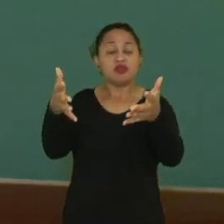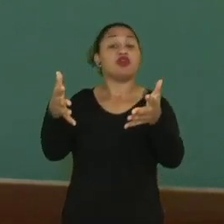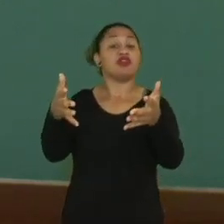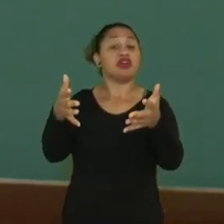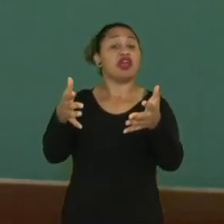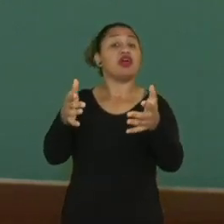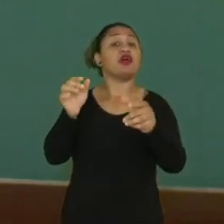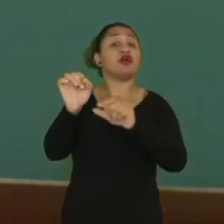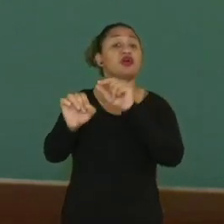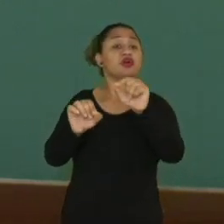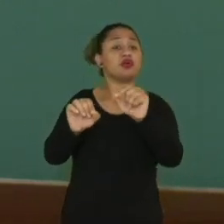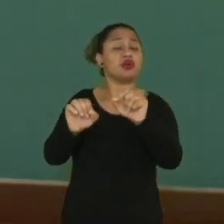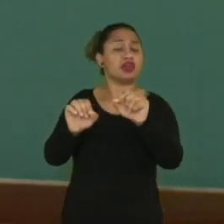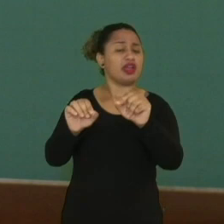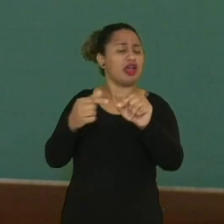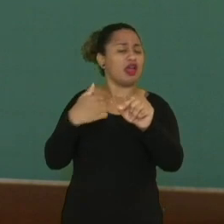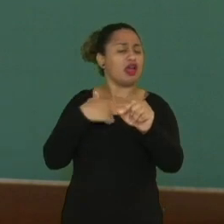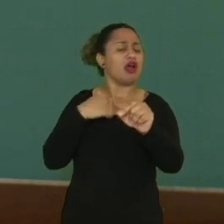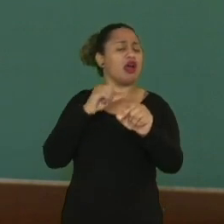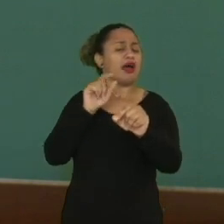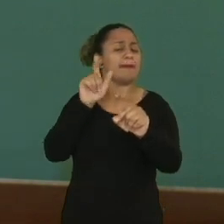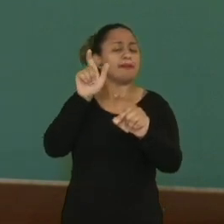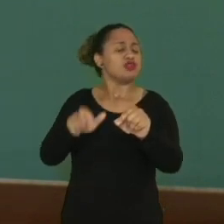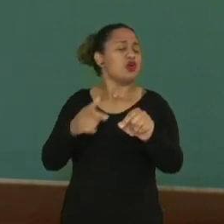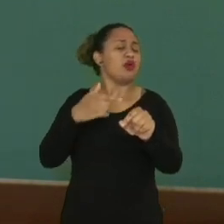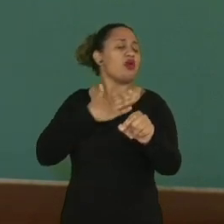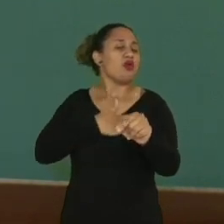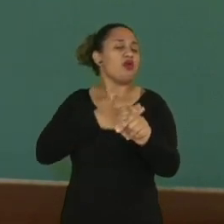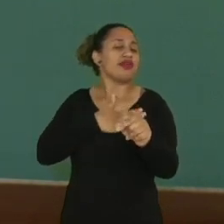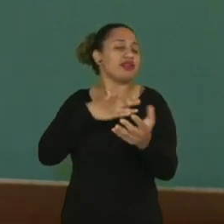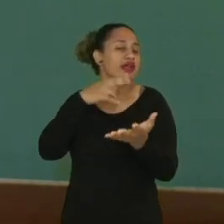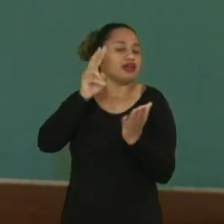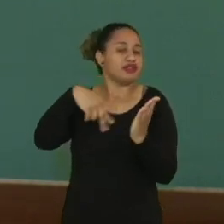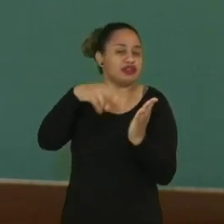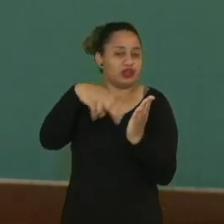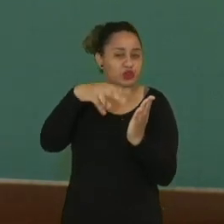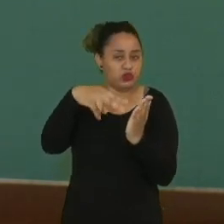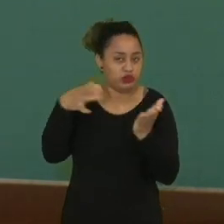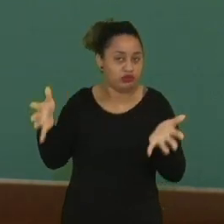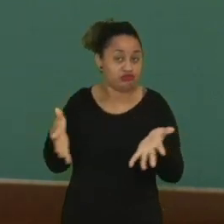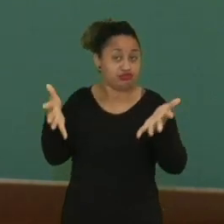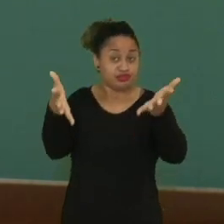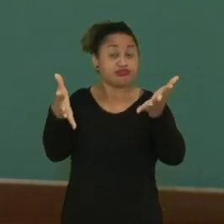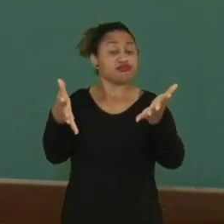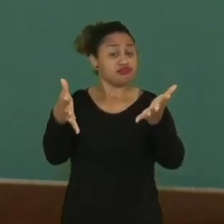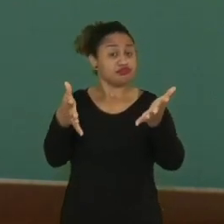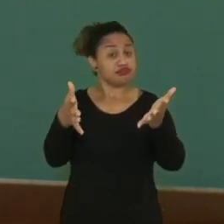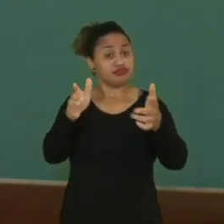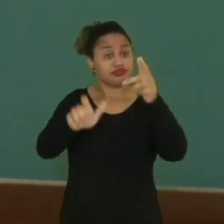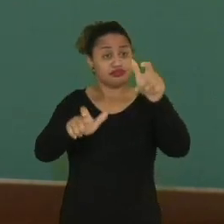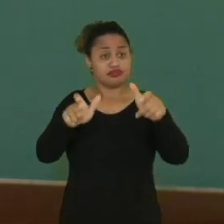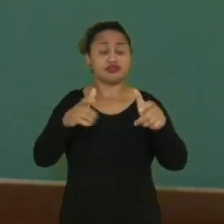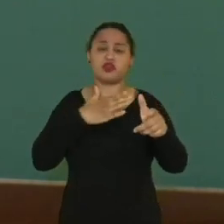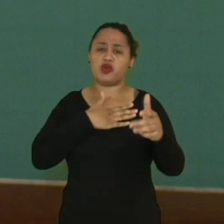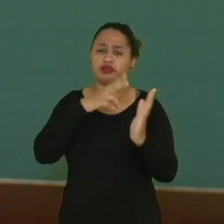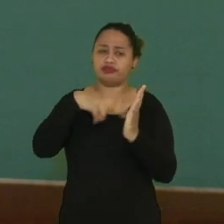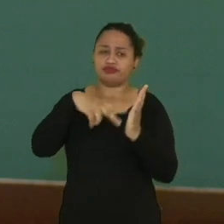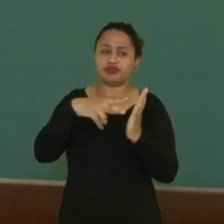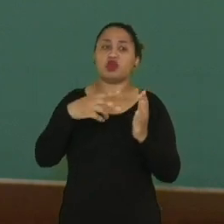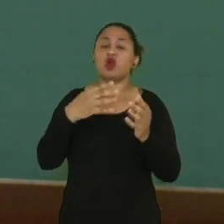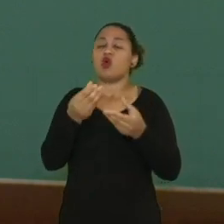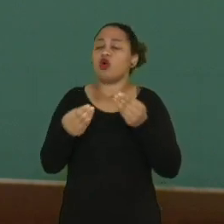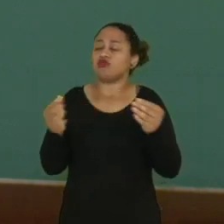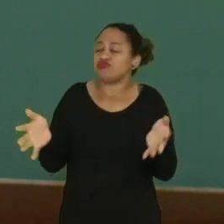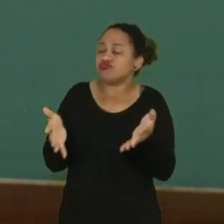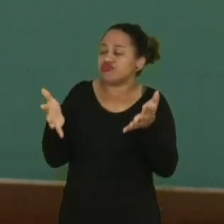apreço. O que é o apreço? É você apreciar, você querer, né? Com que sentido? De maneira a